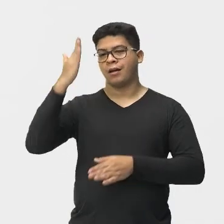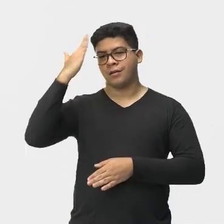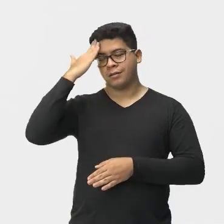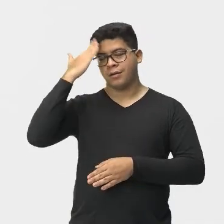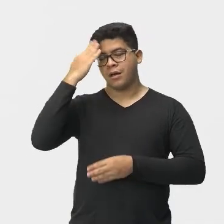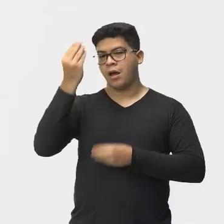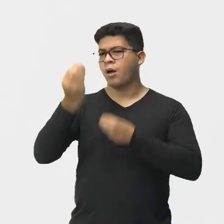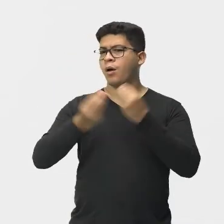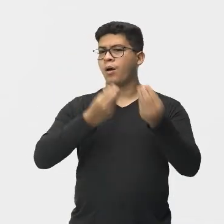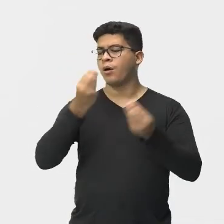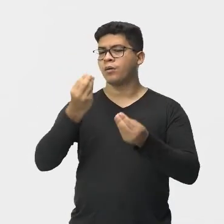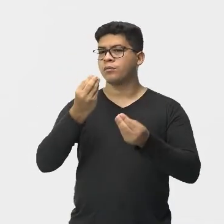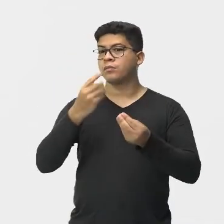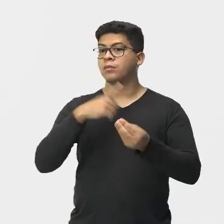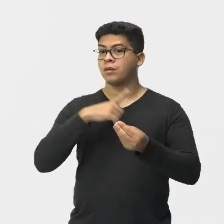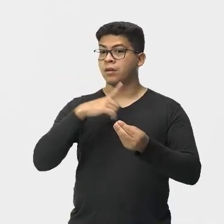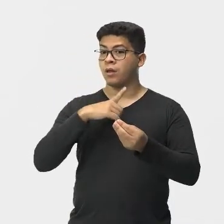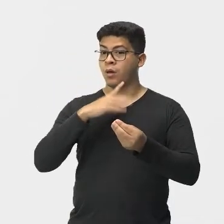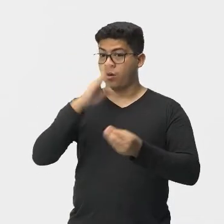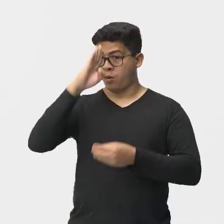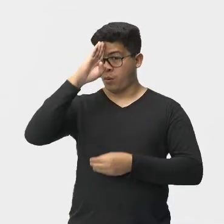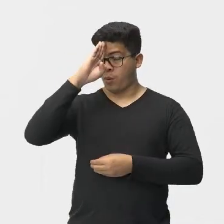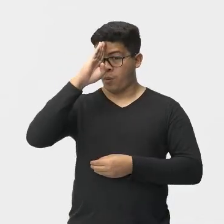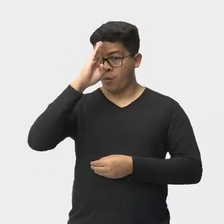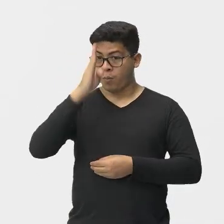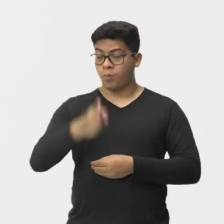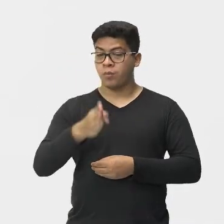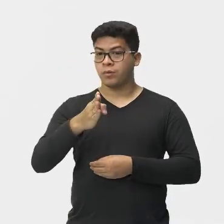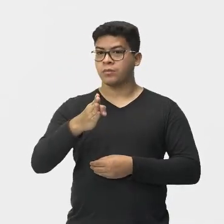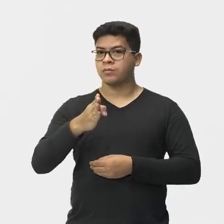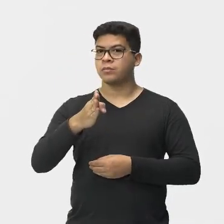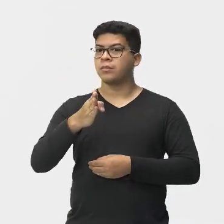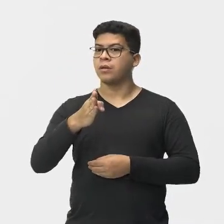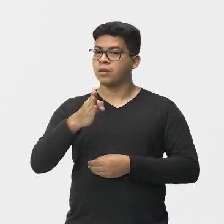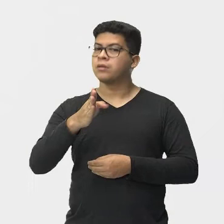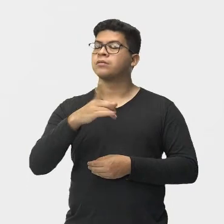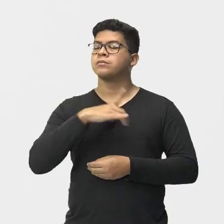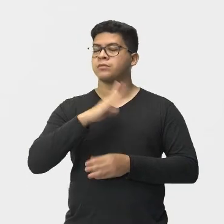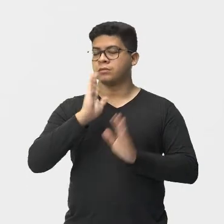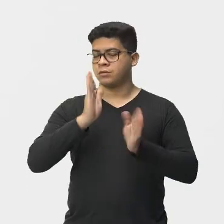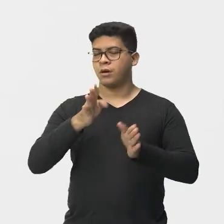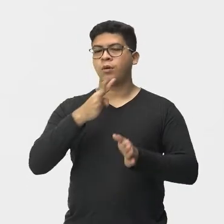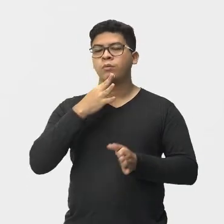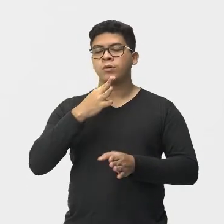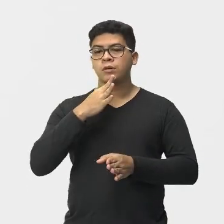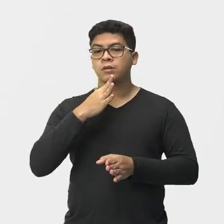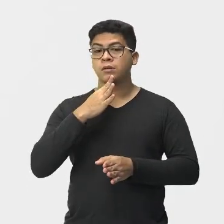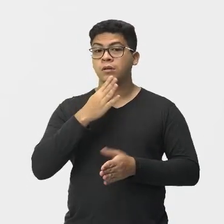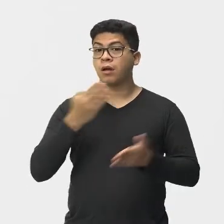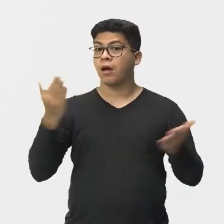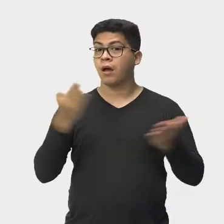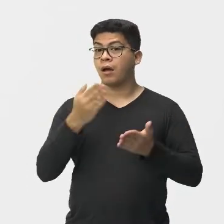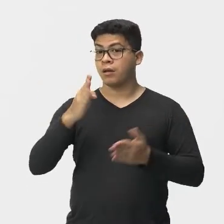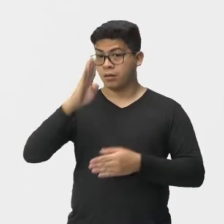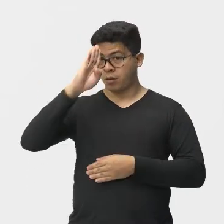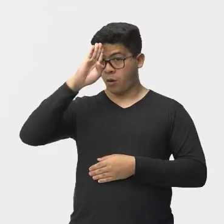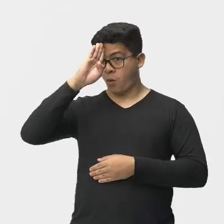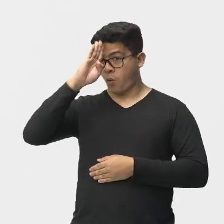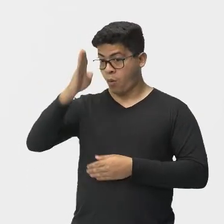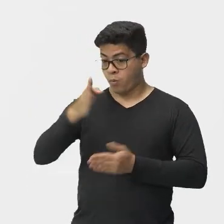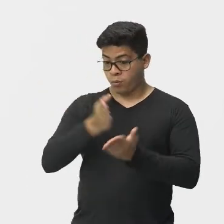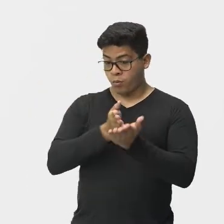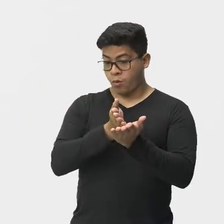tem complemento direto e tem complemento indireto. Então, vamos seguir, que nós temos aqui